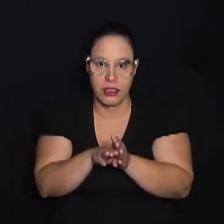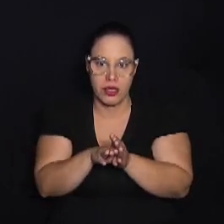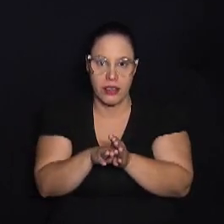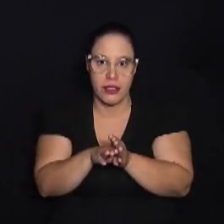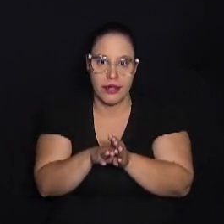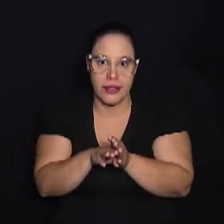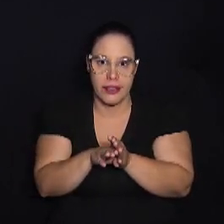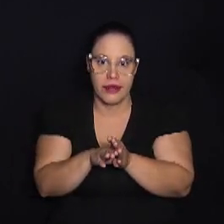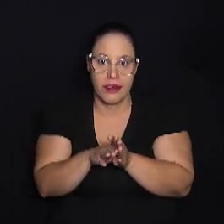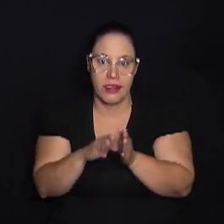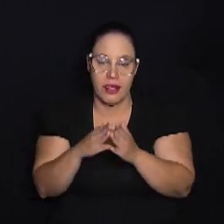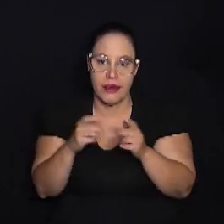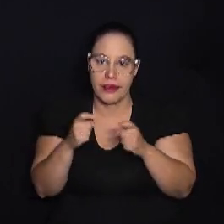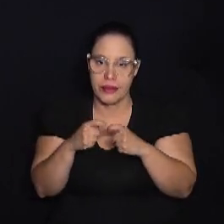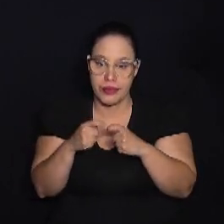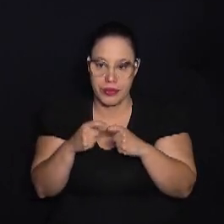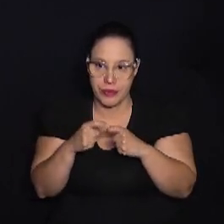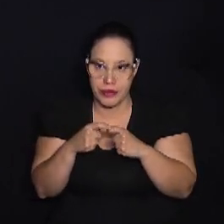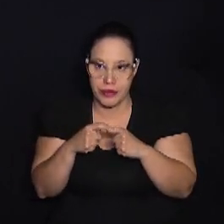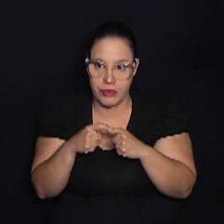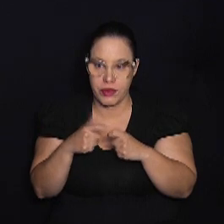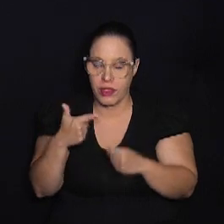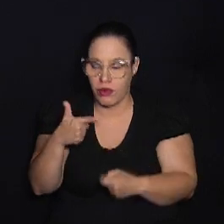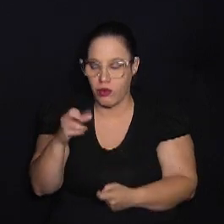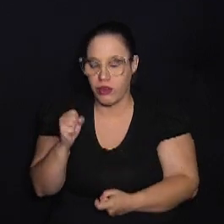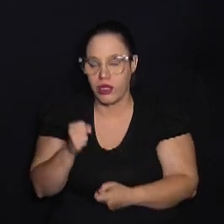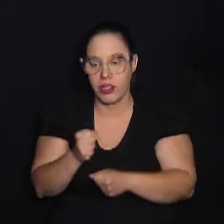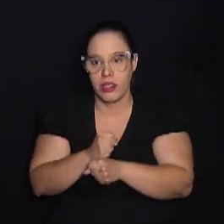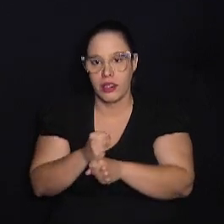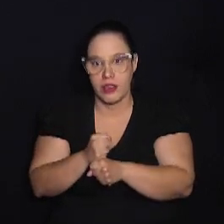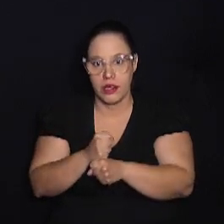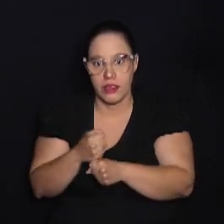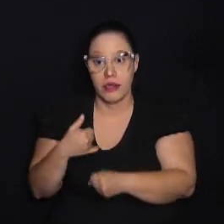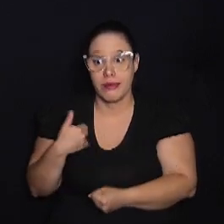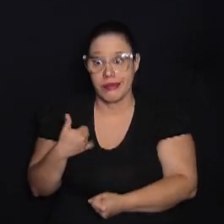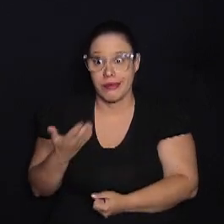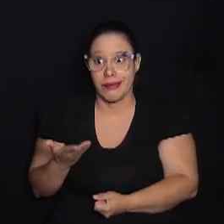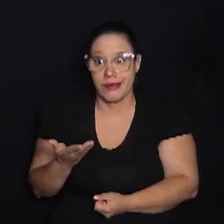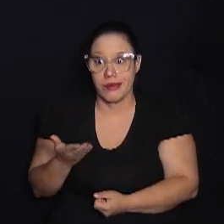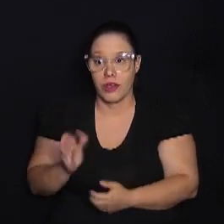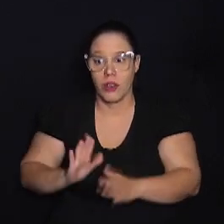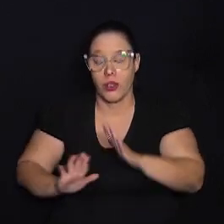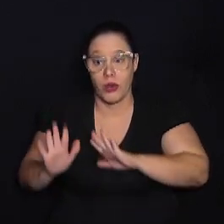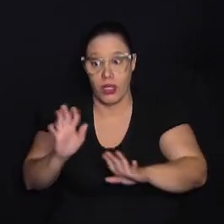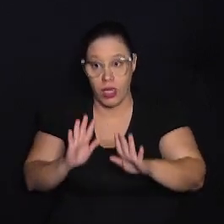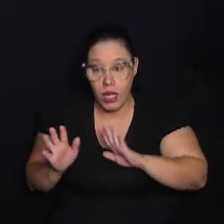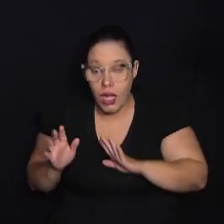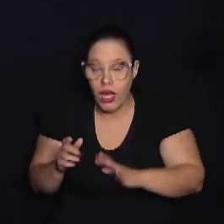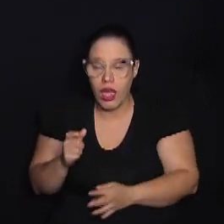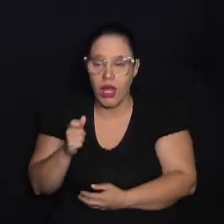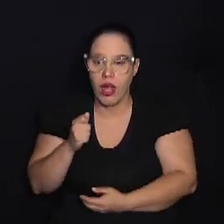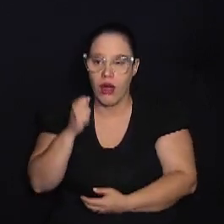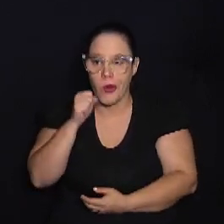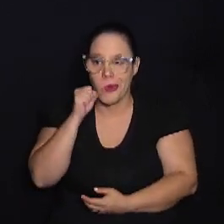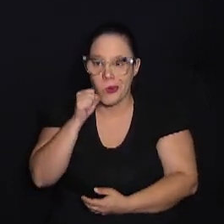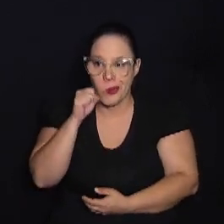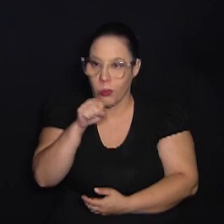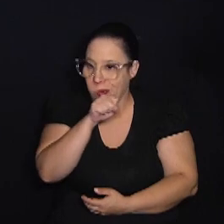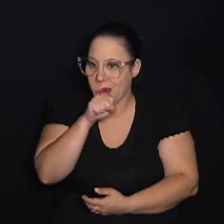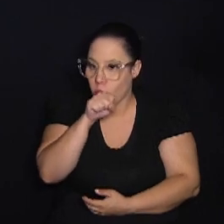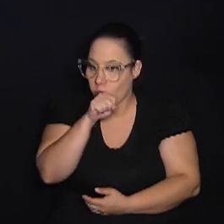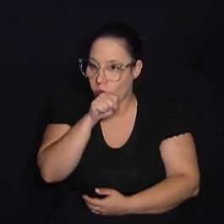está... E não adianta. Aí entra com aquela questão do cuidado da higiene bucal e cuidado com o dentista, e de visitar